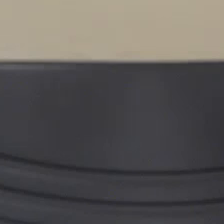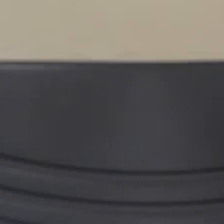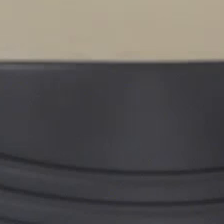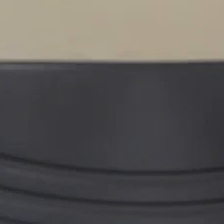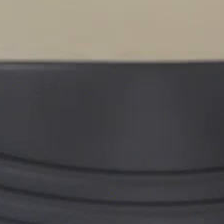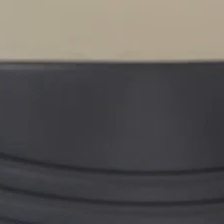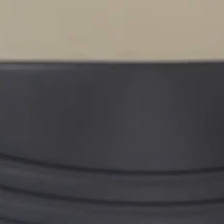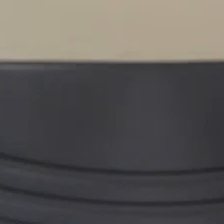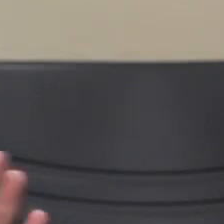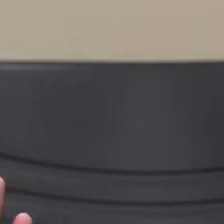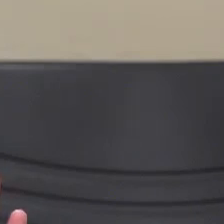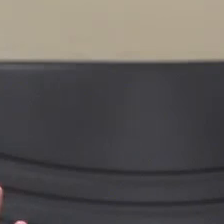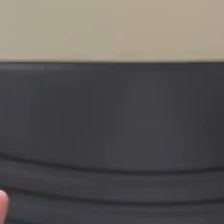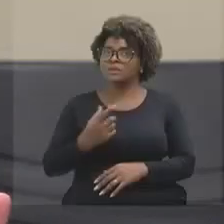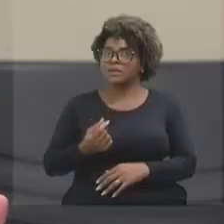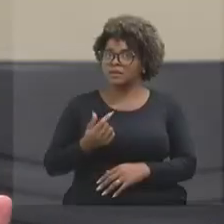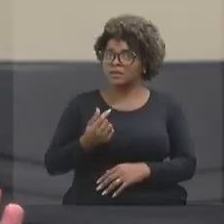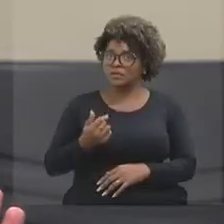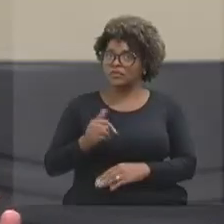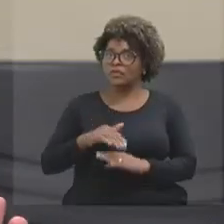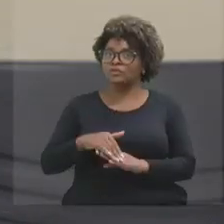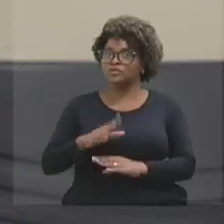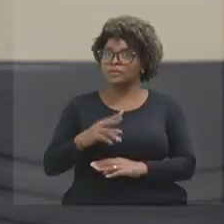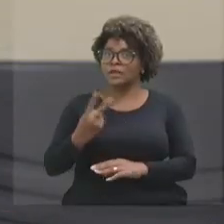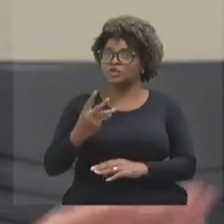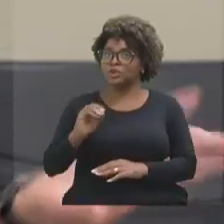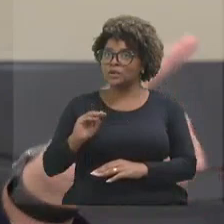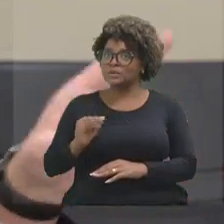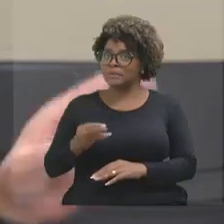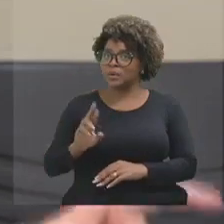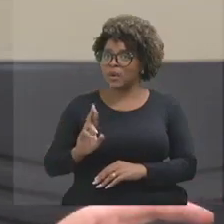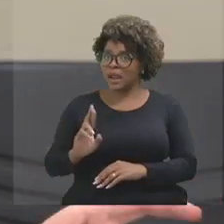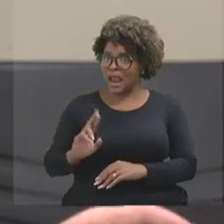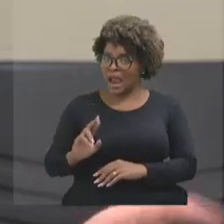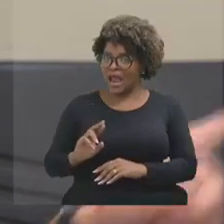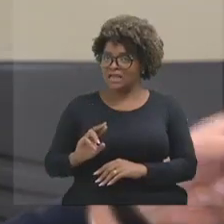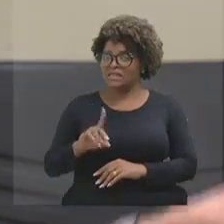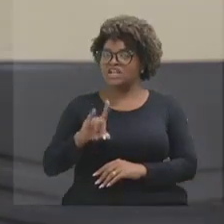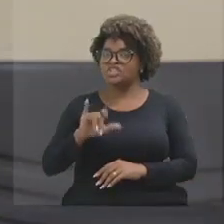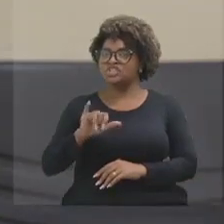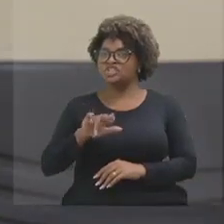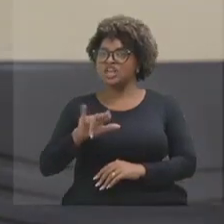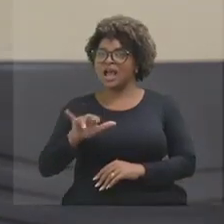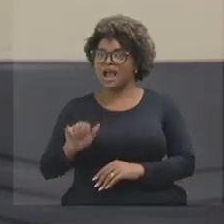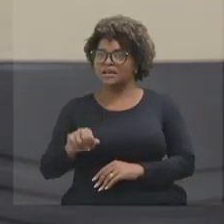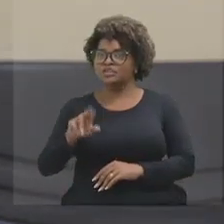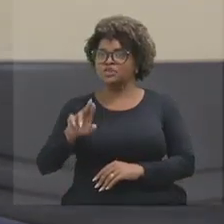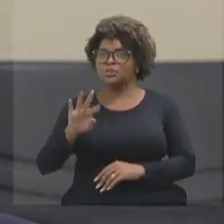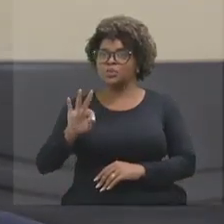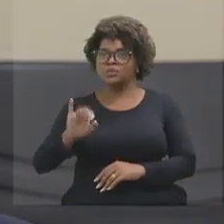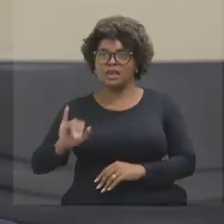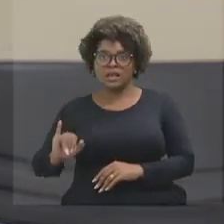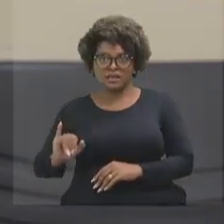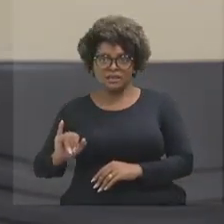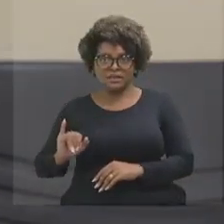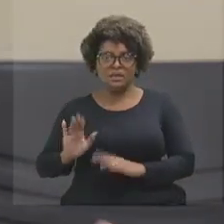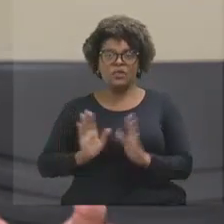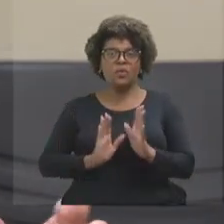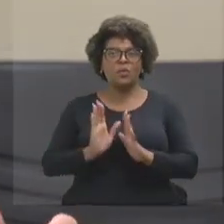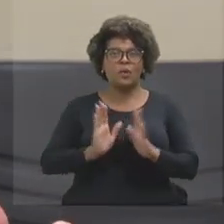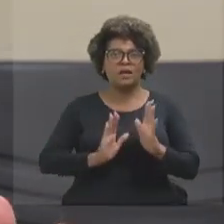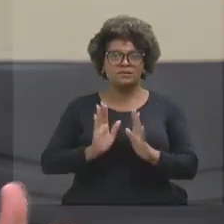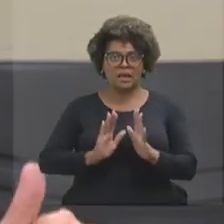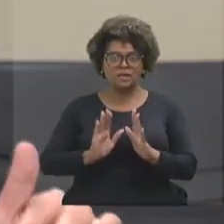um valor robusto ultrapassa r$ 2000 a diária de UTI para que a gente Garanta acesso São Sebastião do Paraíso vai receber um investimento